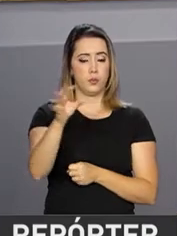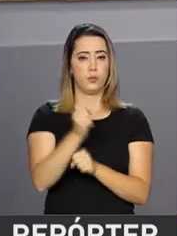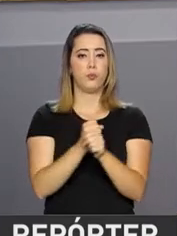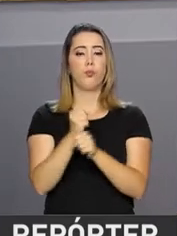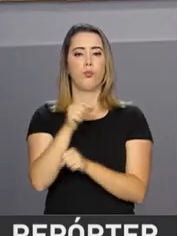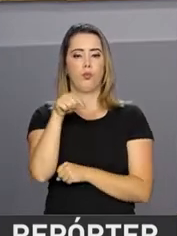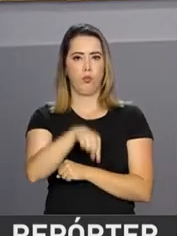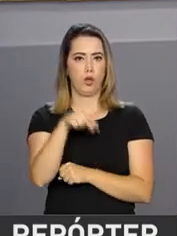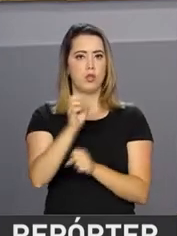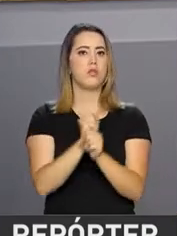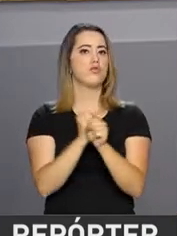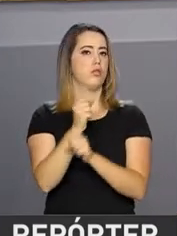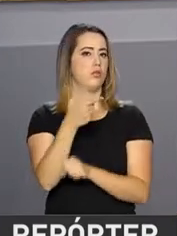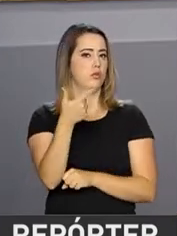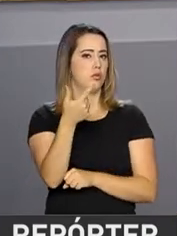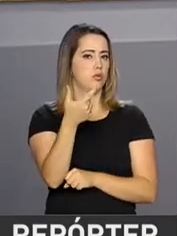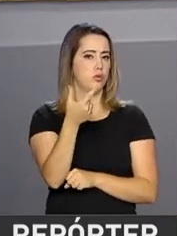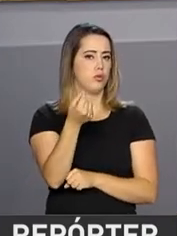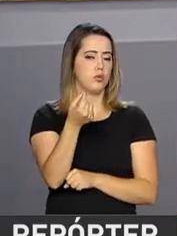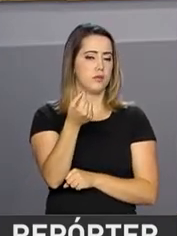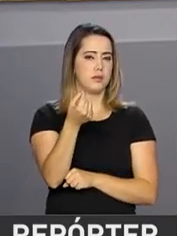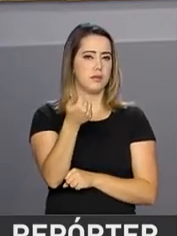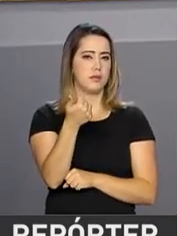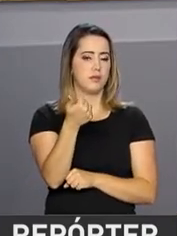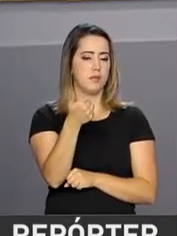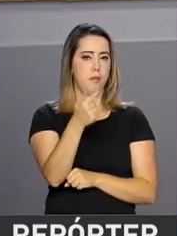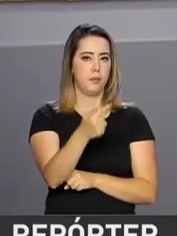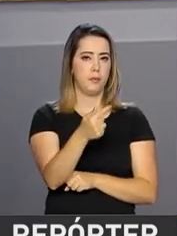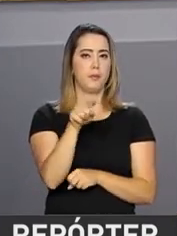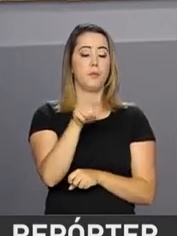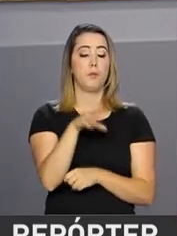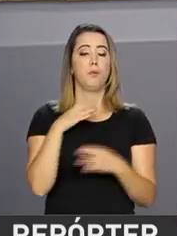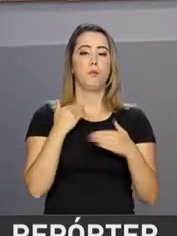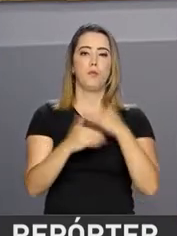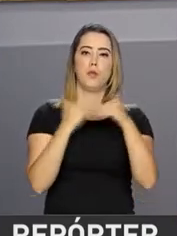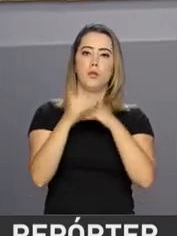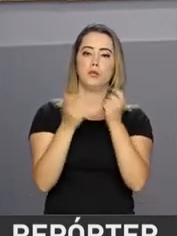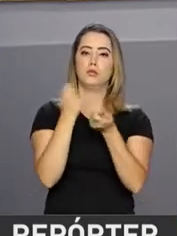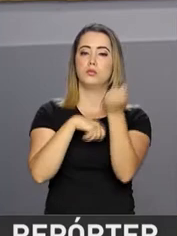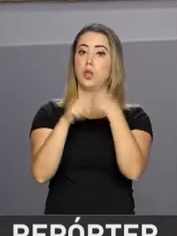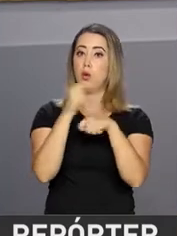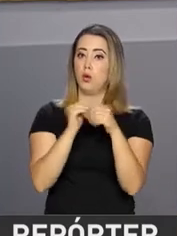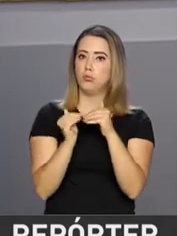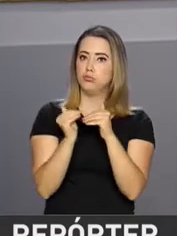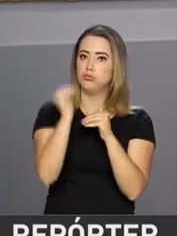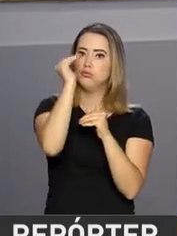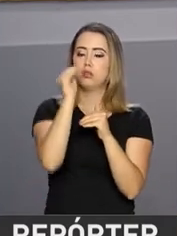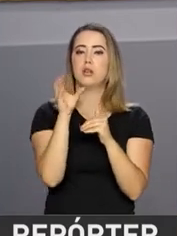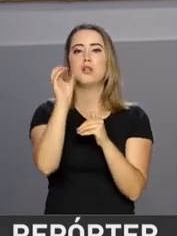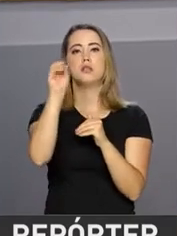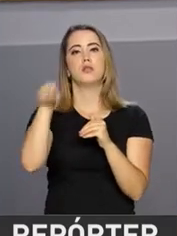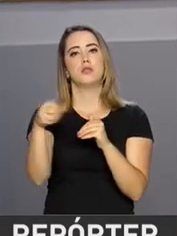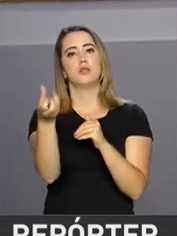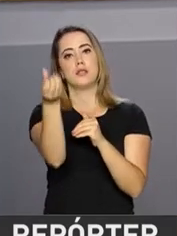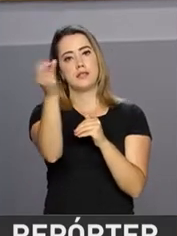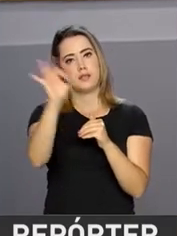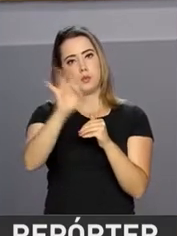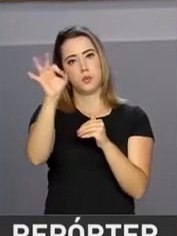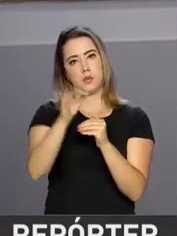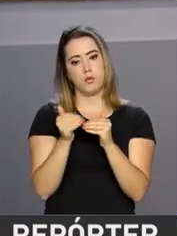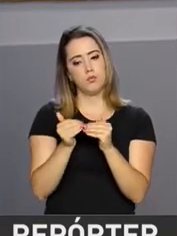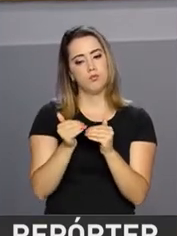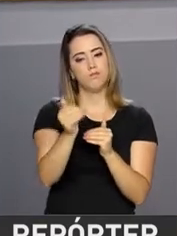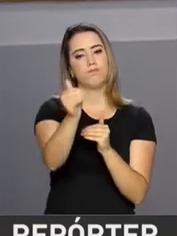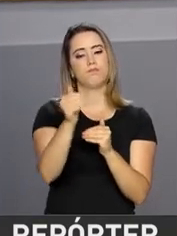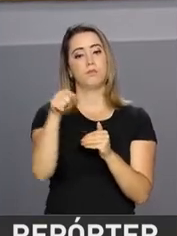ao final de 2017 a projeção de crescimento da economia também foi mantida em 0,6